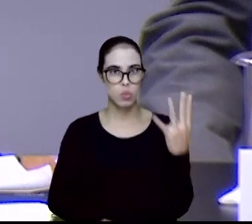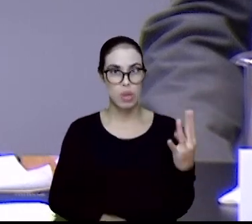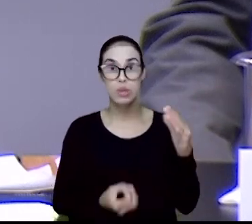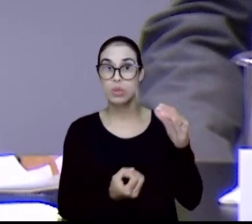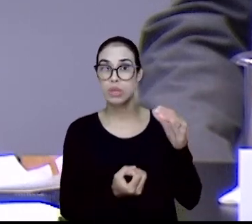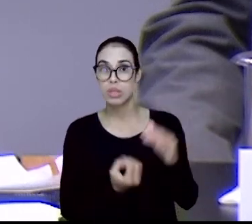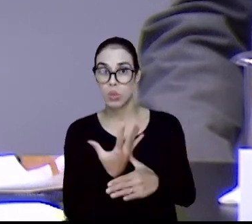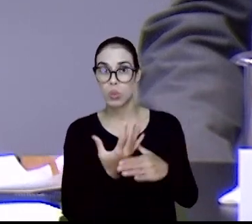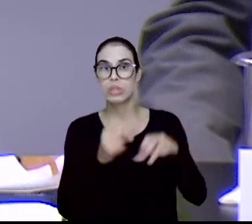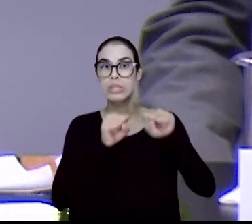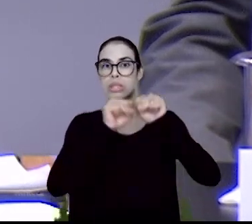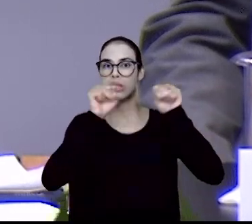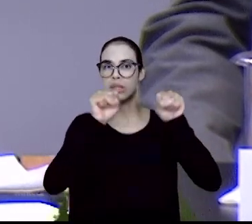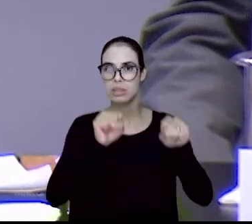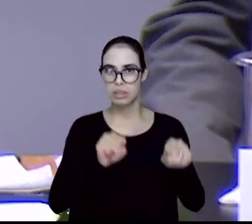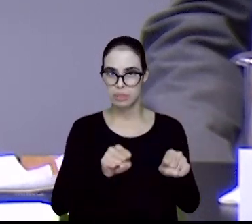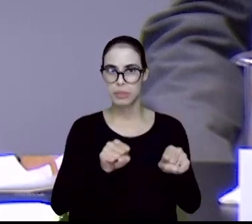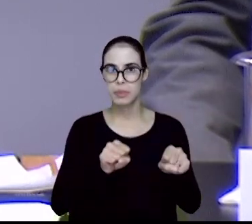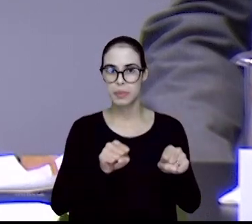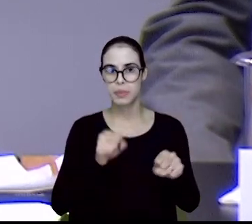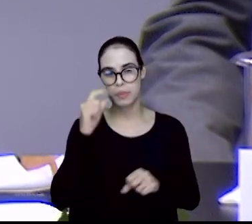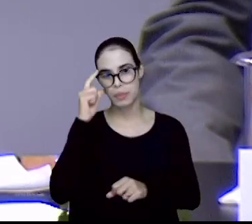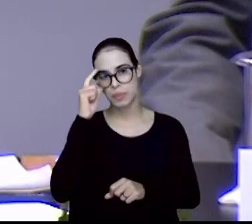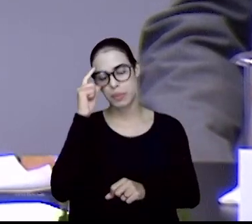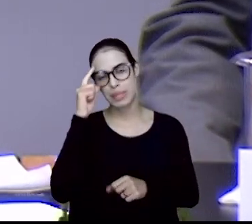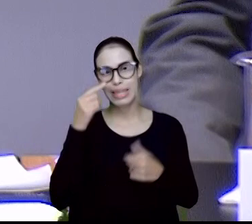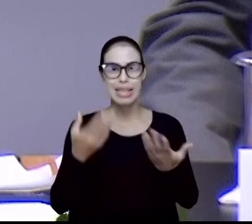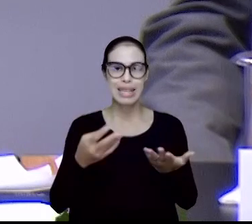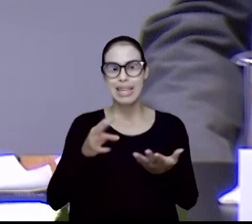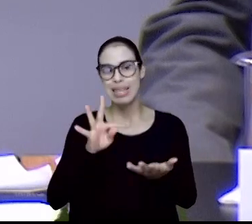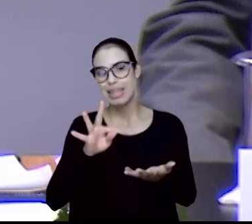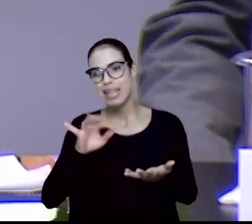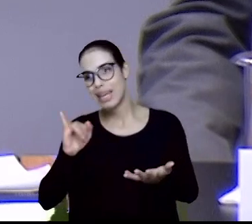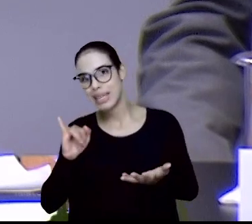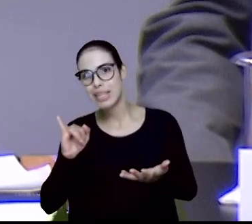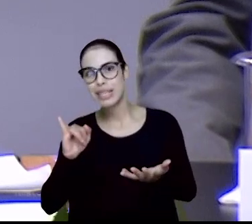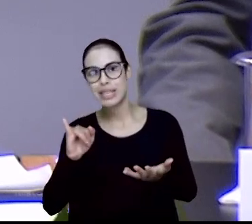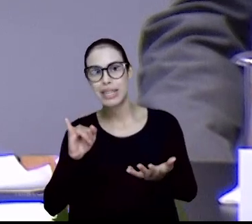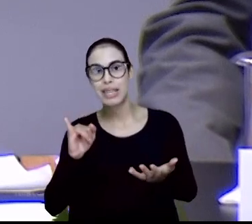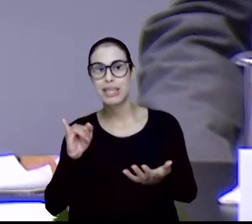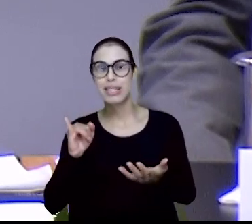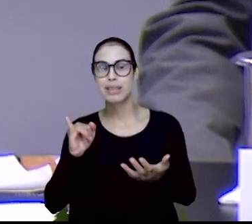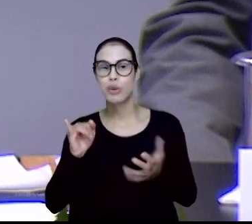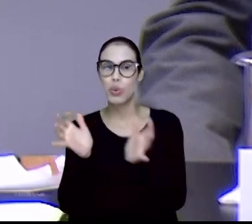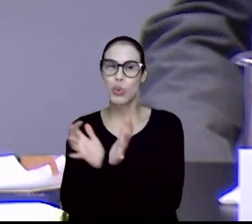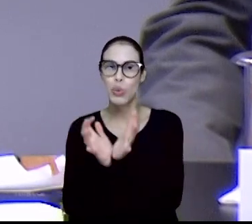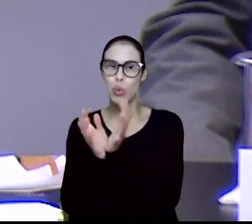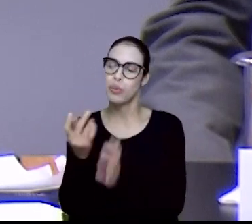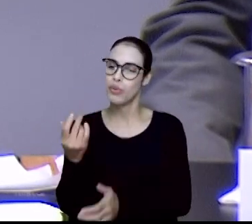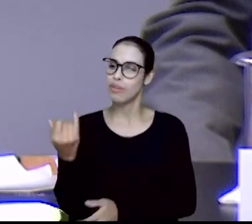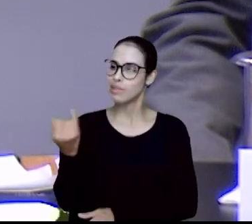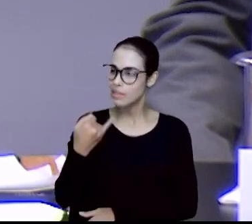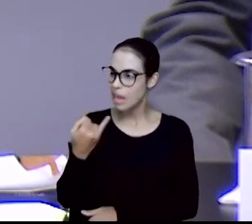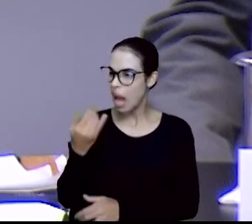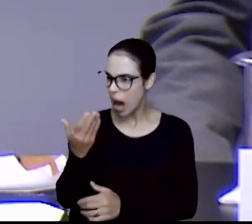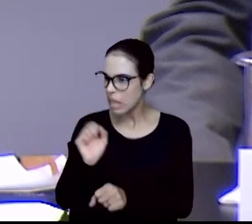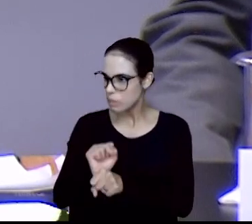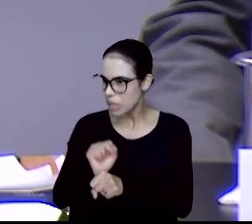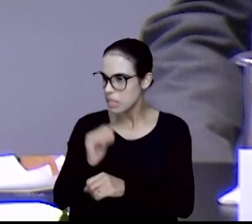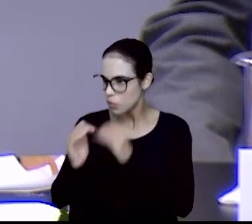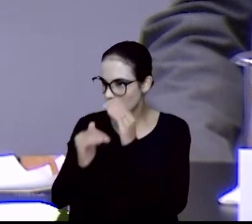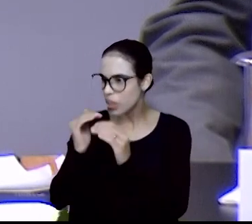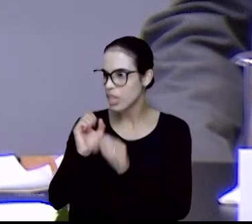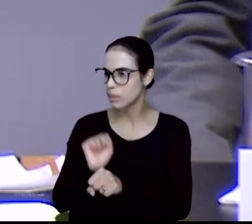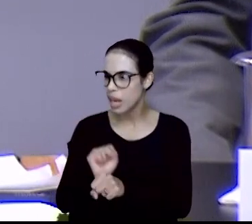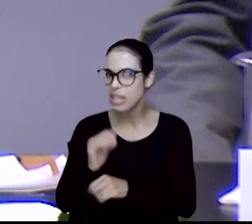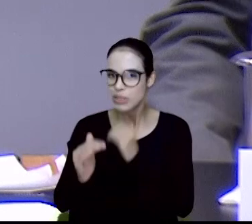sistema. O problema da TI é que tudo está em desenvolvimento, desde o ano passado para o ano que vem. Porém, vamos